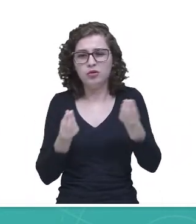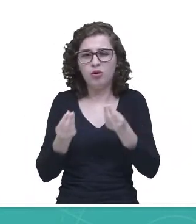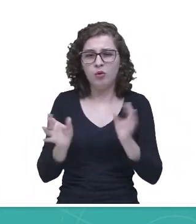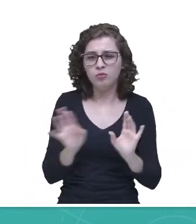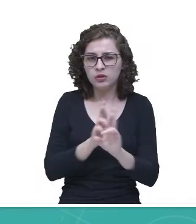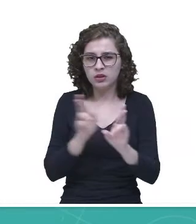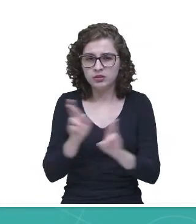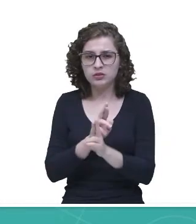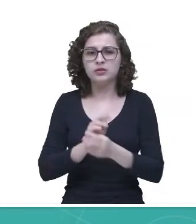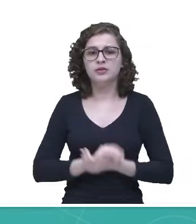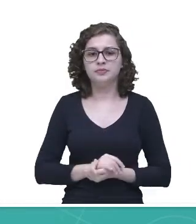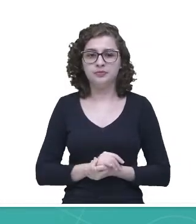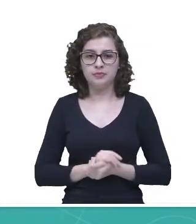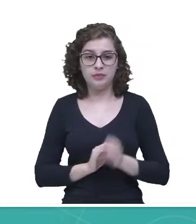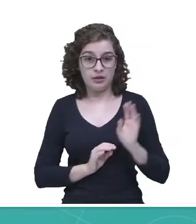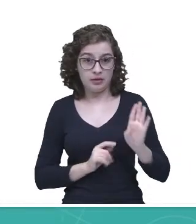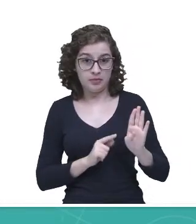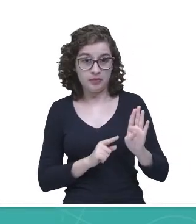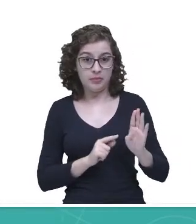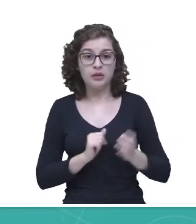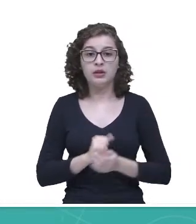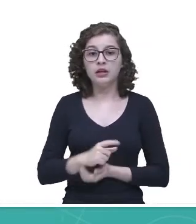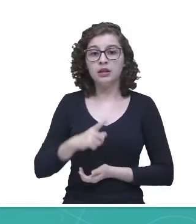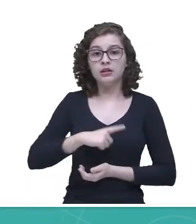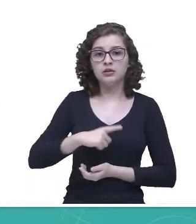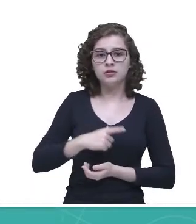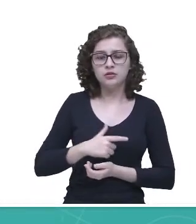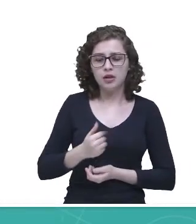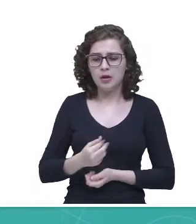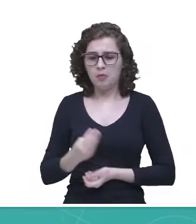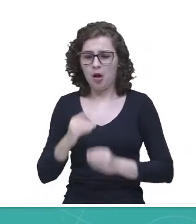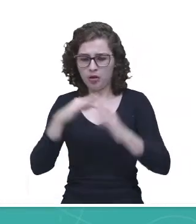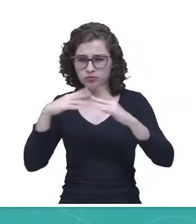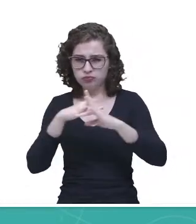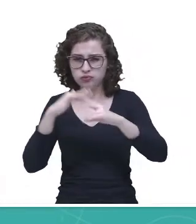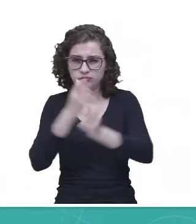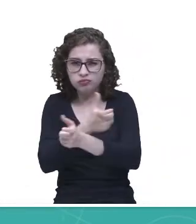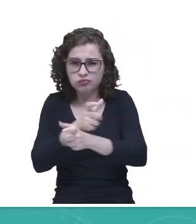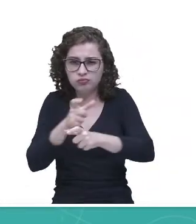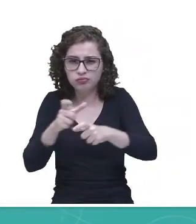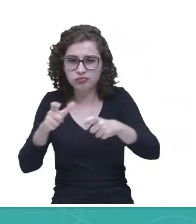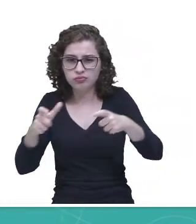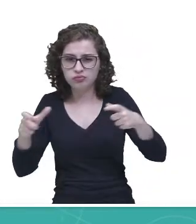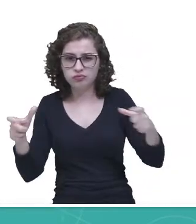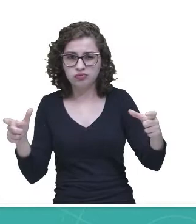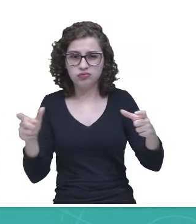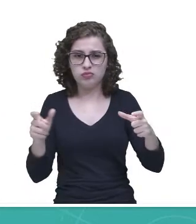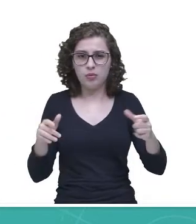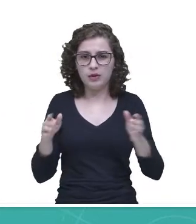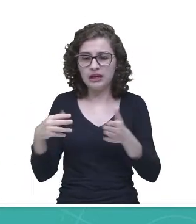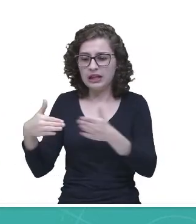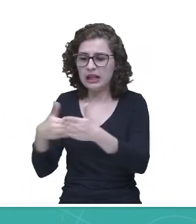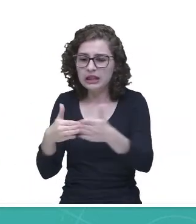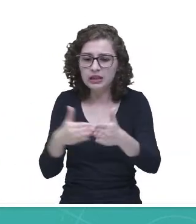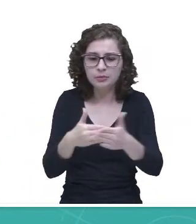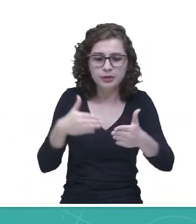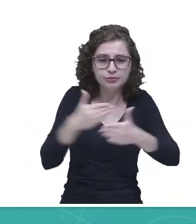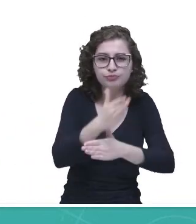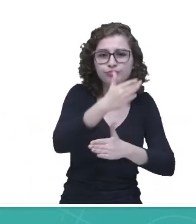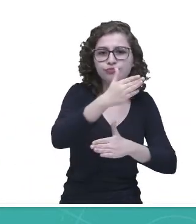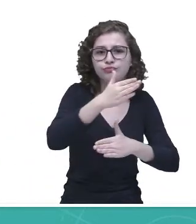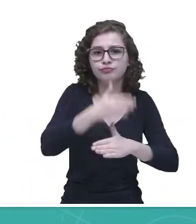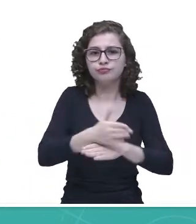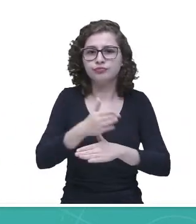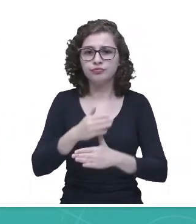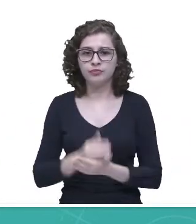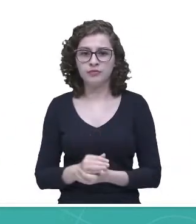B, constituem-se de grandes aglomerações urbanas que ultrapassam os limites de seus municípios e surgem com